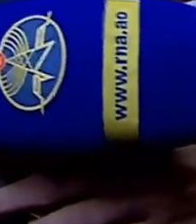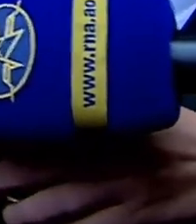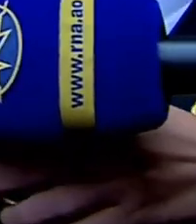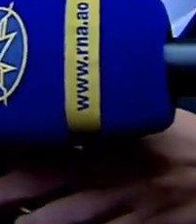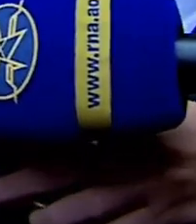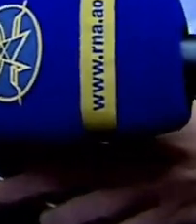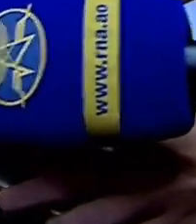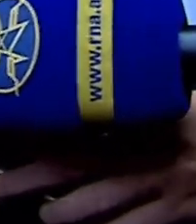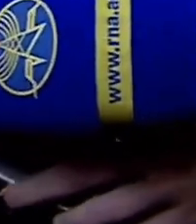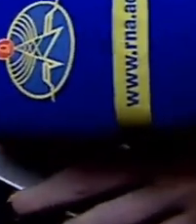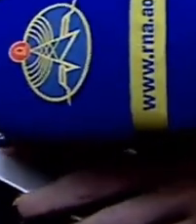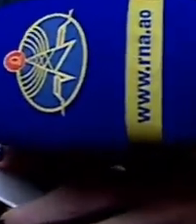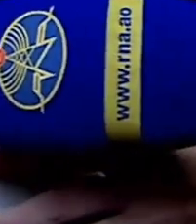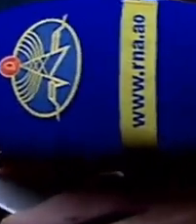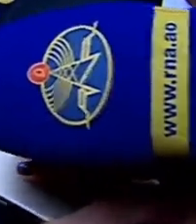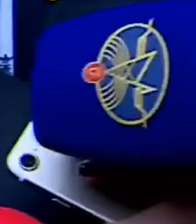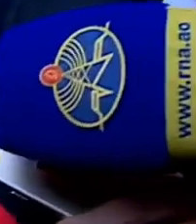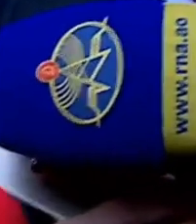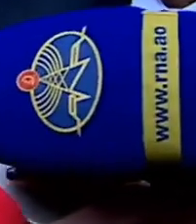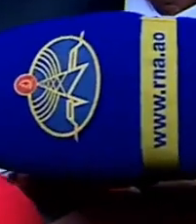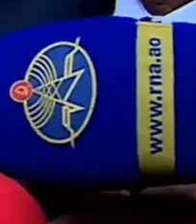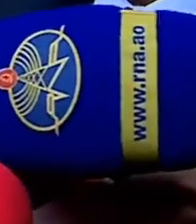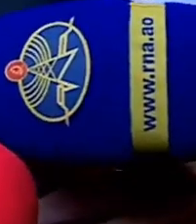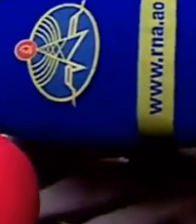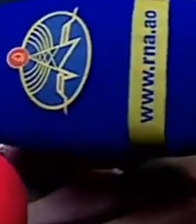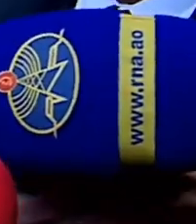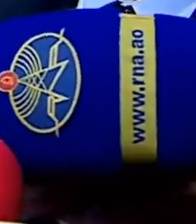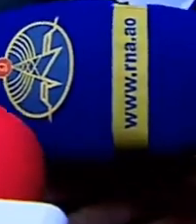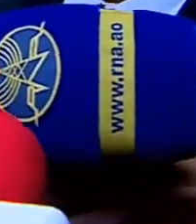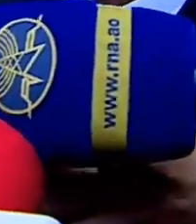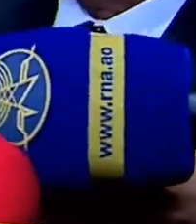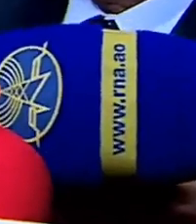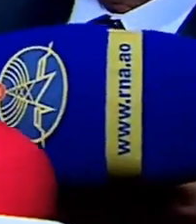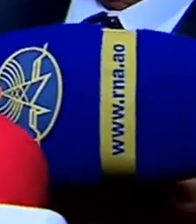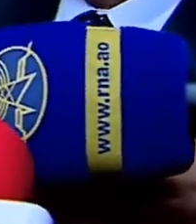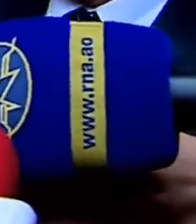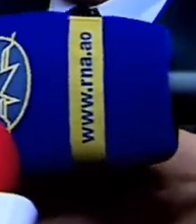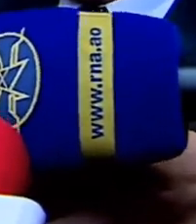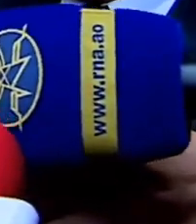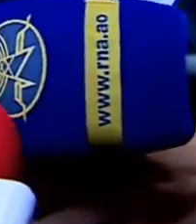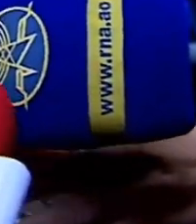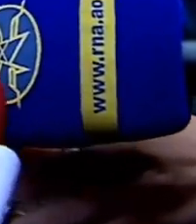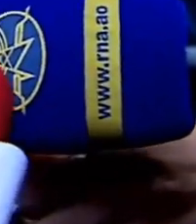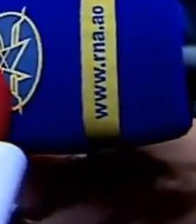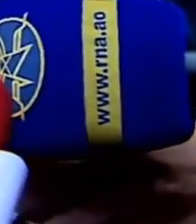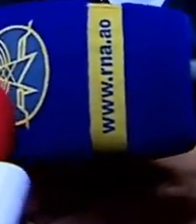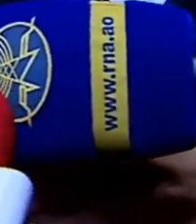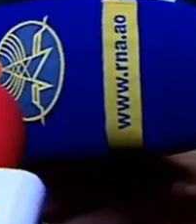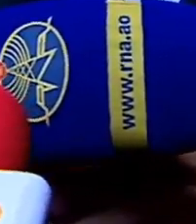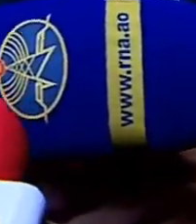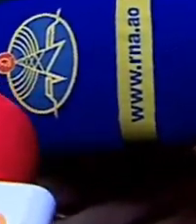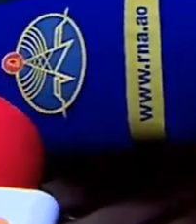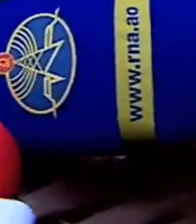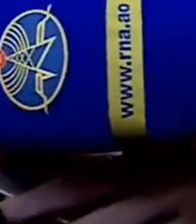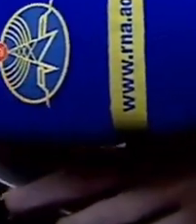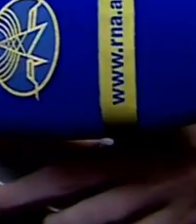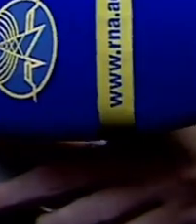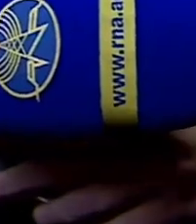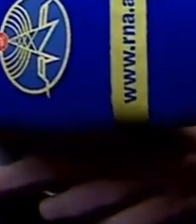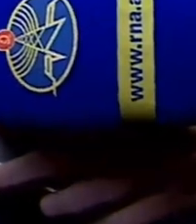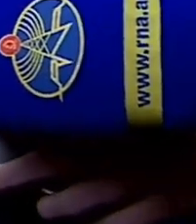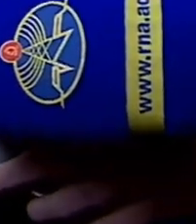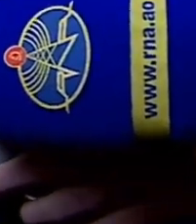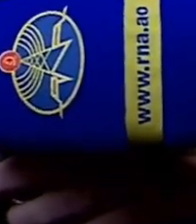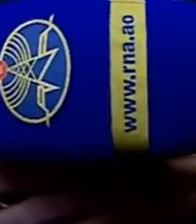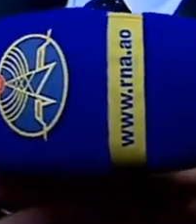que nós estamos preocupados com isso os familiares estão por aqui bem eu não tive com eles é o próprio legislativo brasileiro esteve aqui